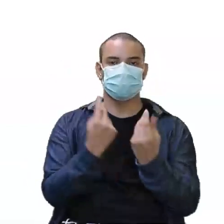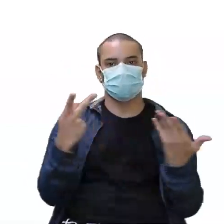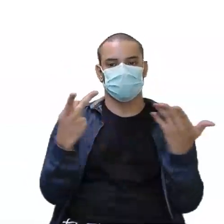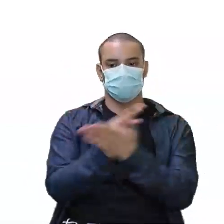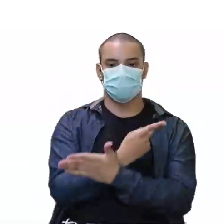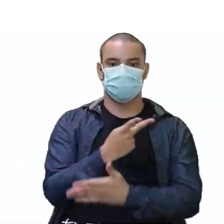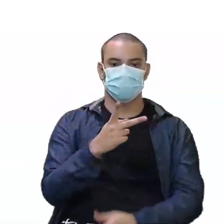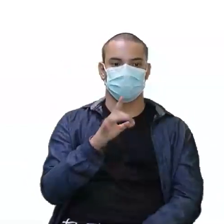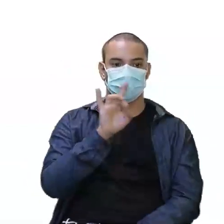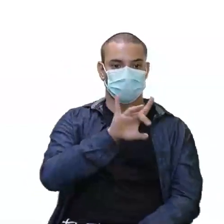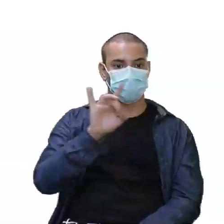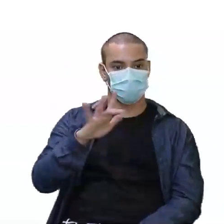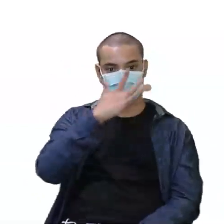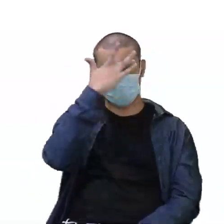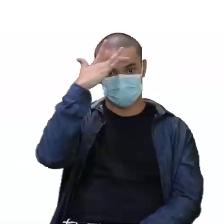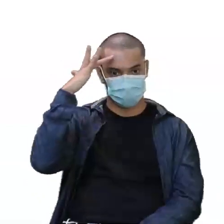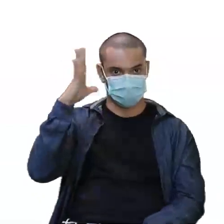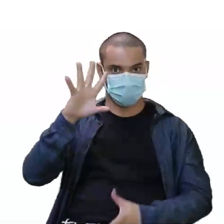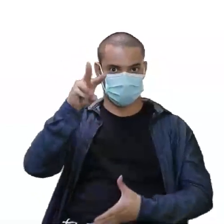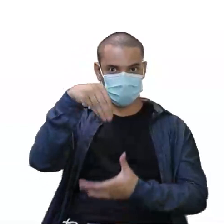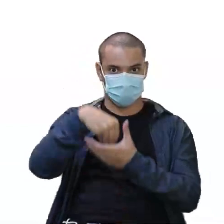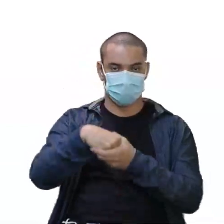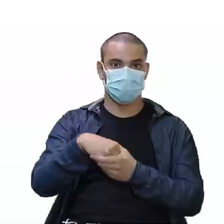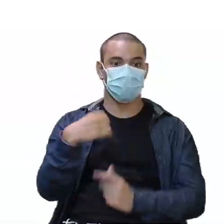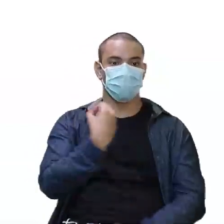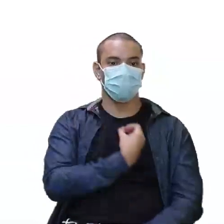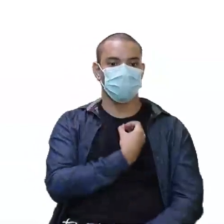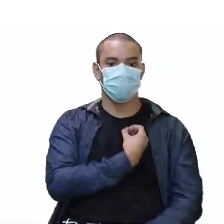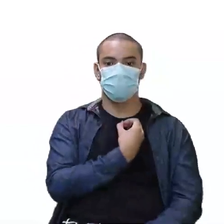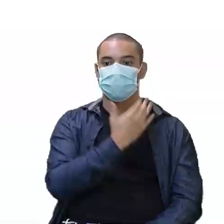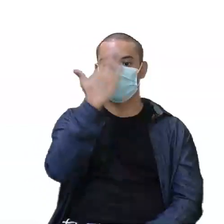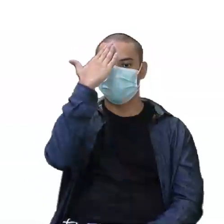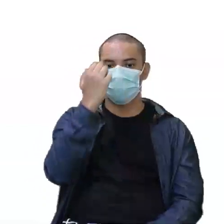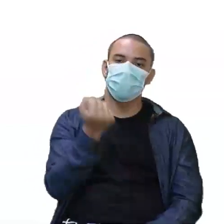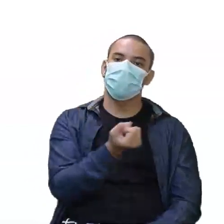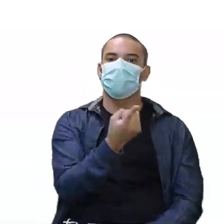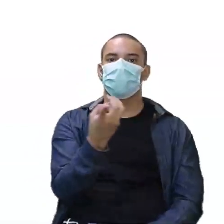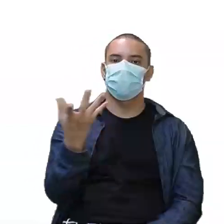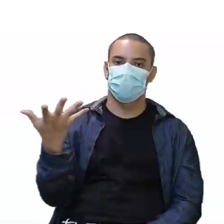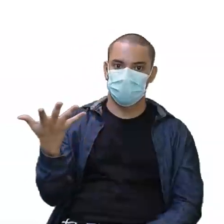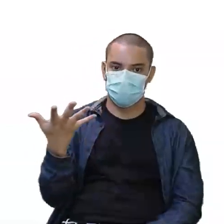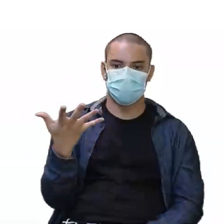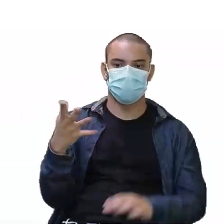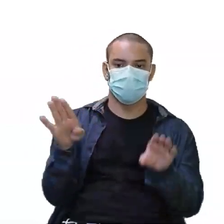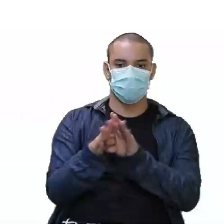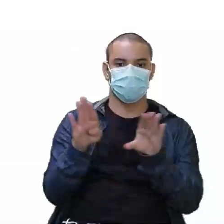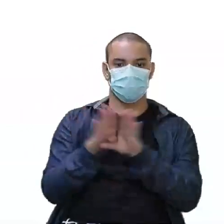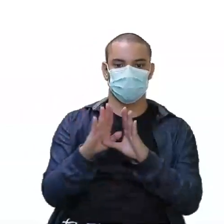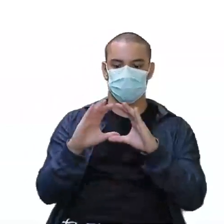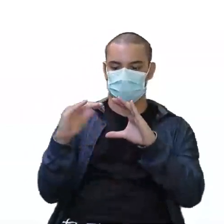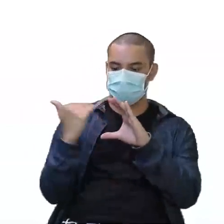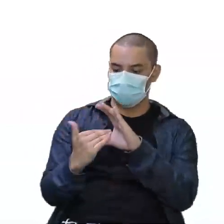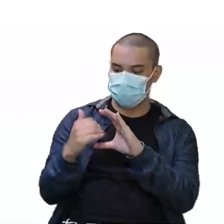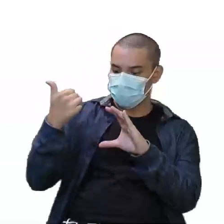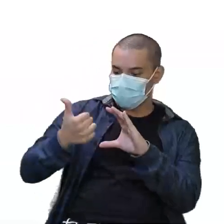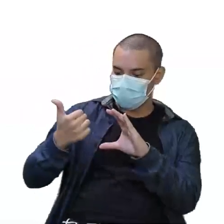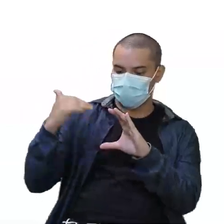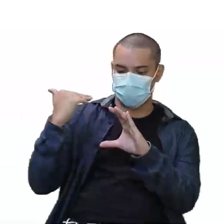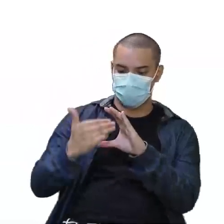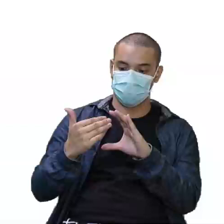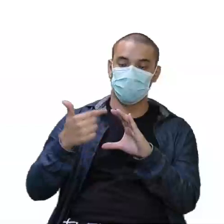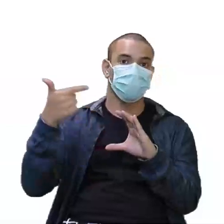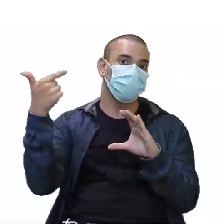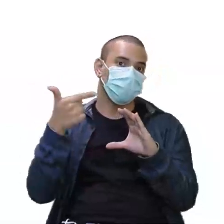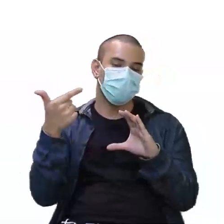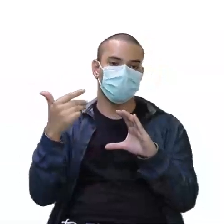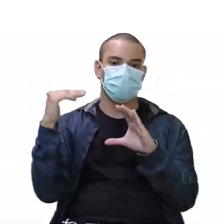de indivíduos em cada nível, numérico mesmo, tá? Tantos indivíduos no nível 1, tantos indivíduos no